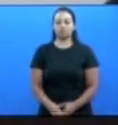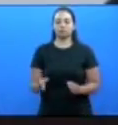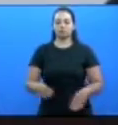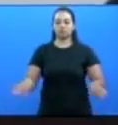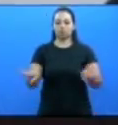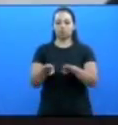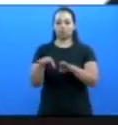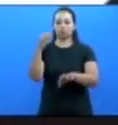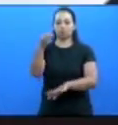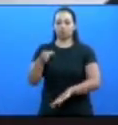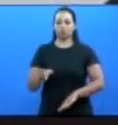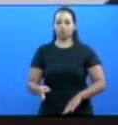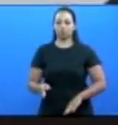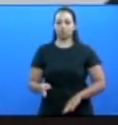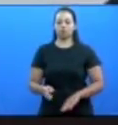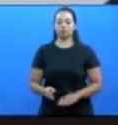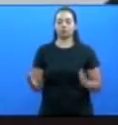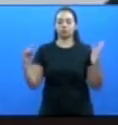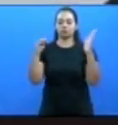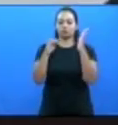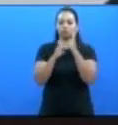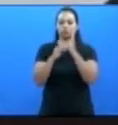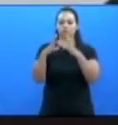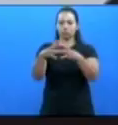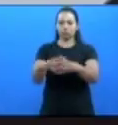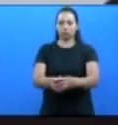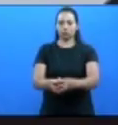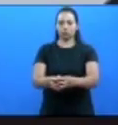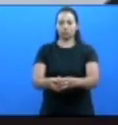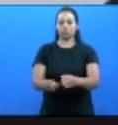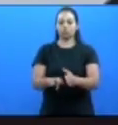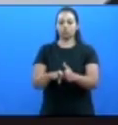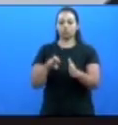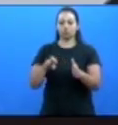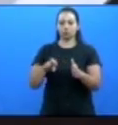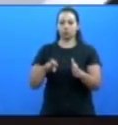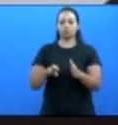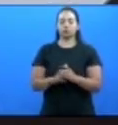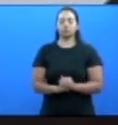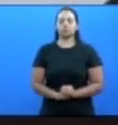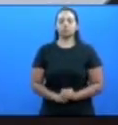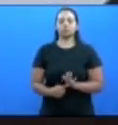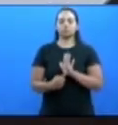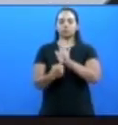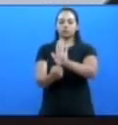Também aprovado o último grupo das emendas apresentadas.